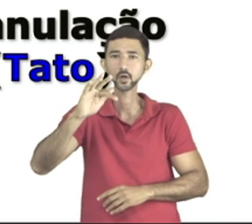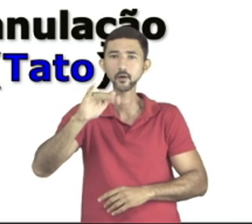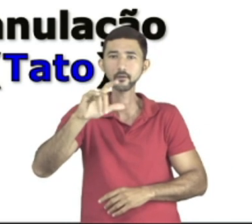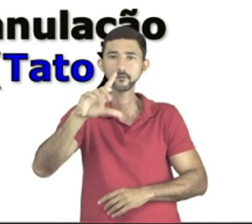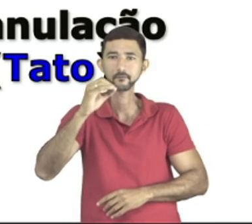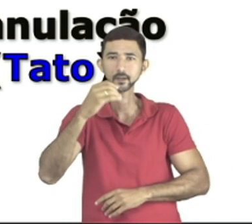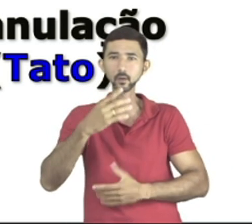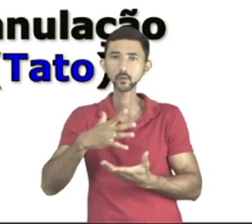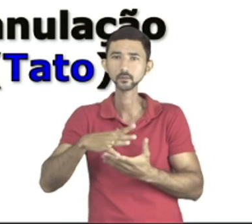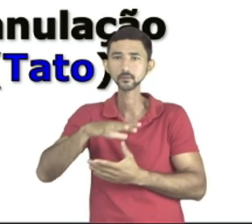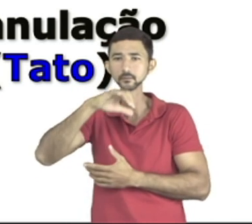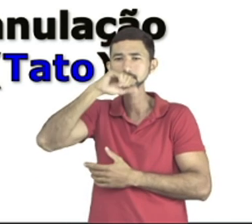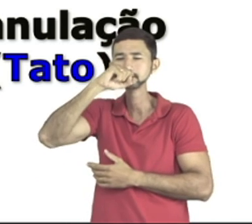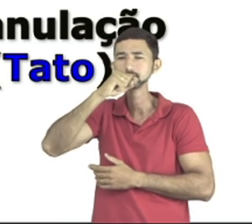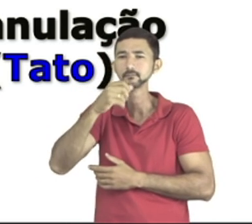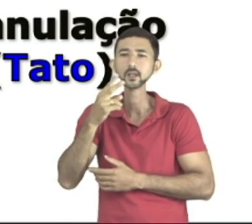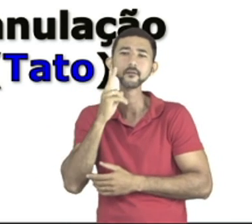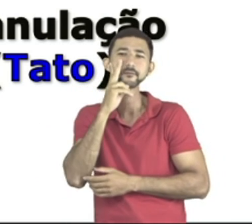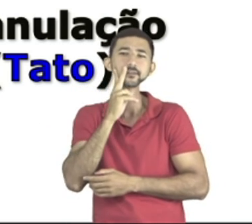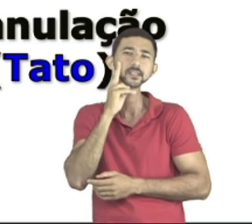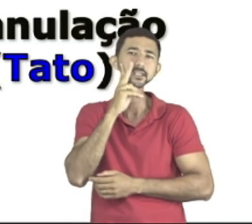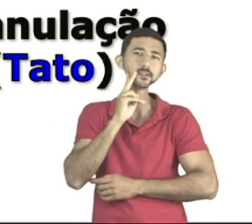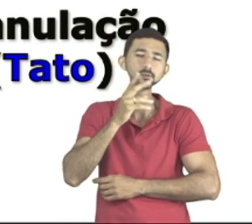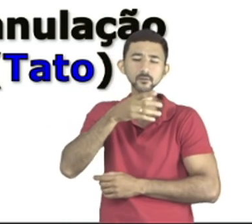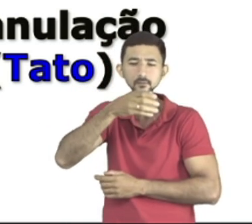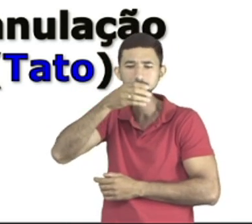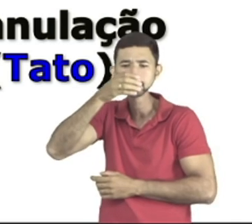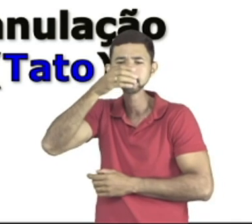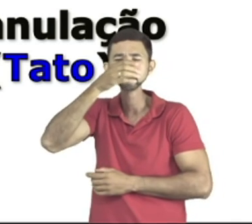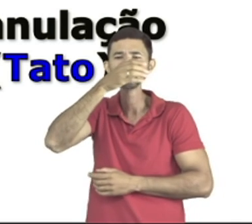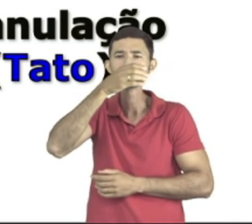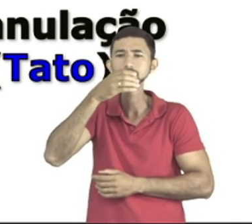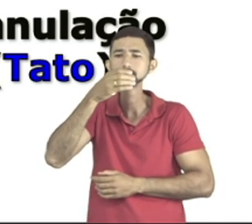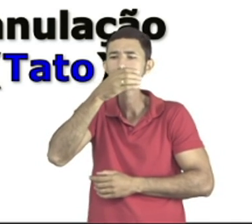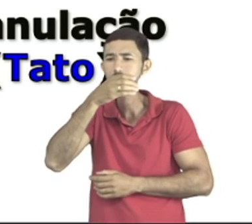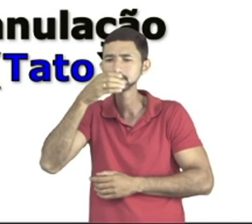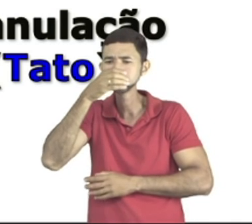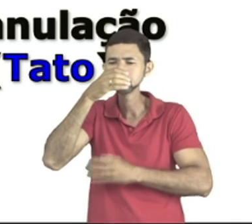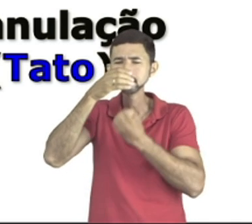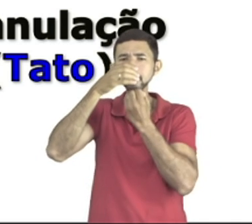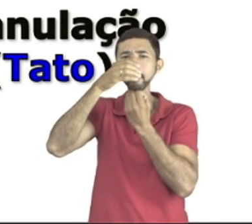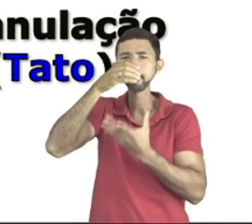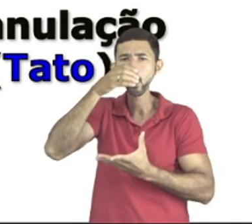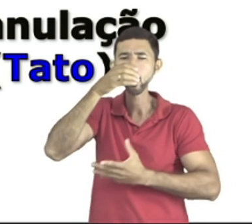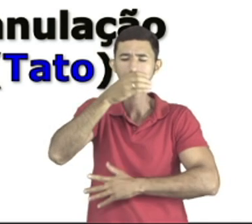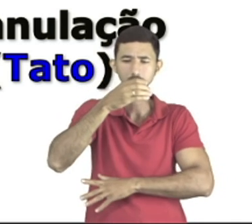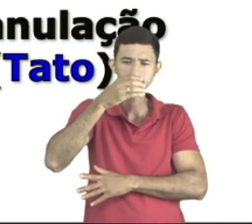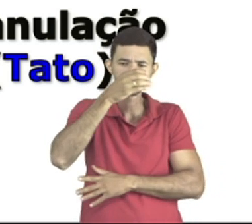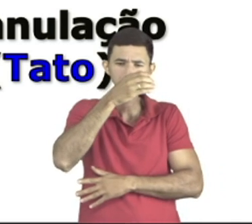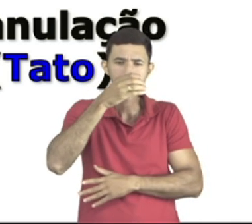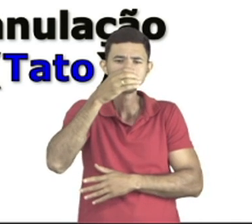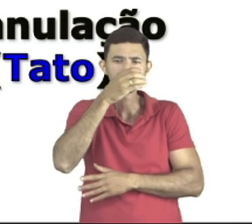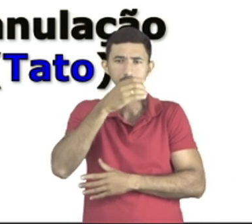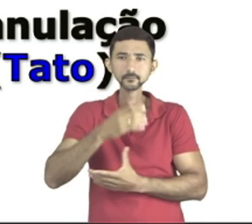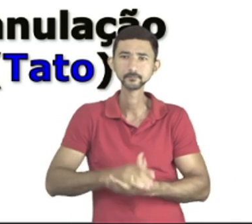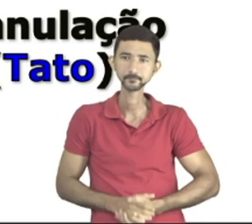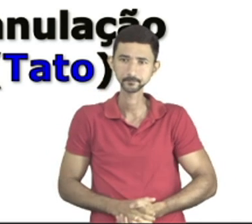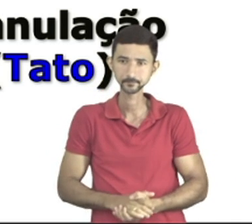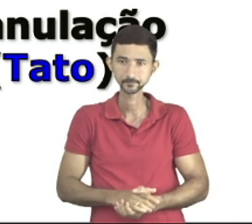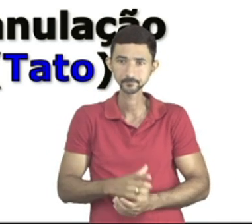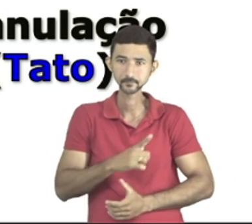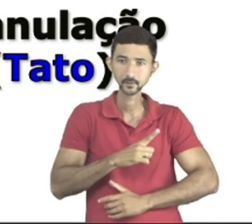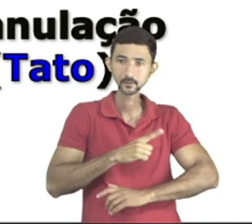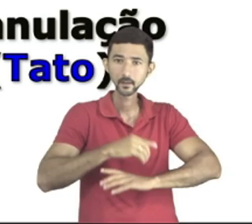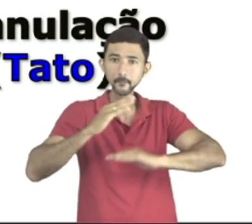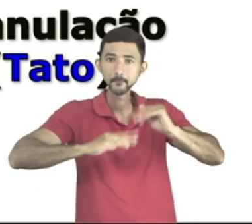cara que vai testar o vinho. Primeiro ele sente o cheiro para ver se o vinho está de boa qualidade. Existe também a profissão,